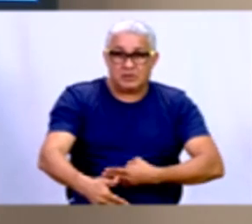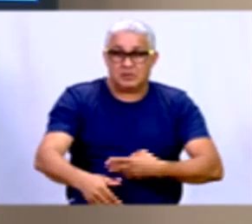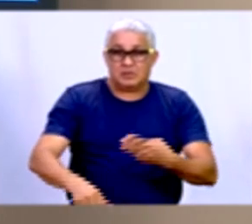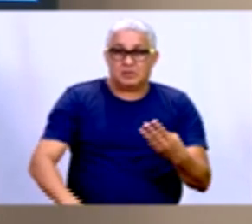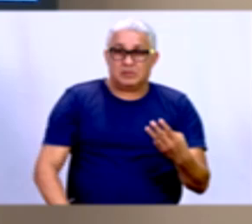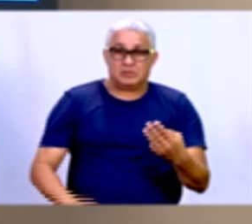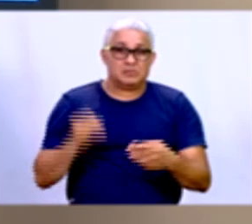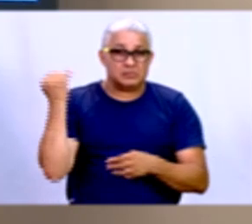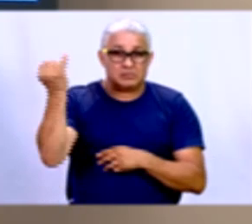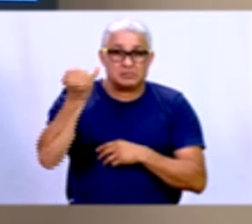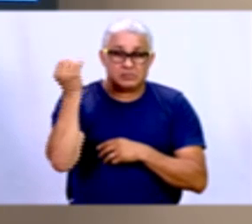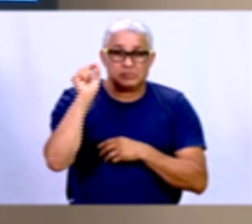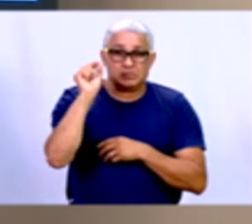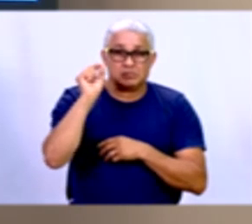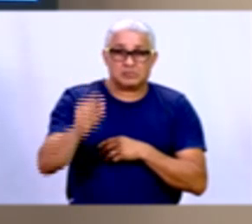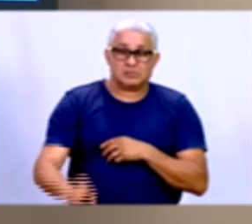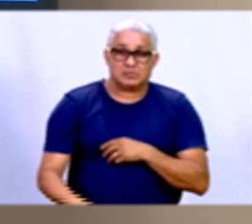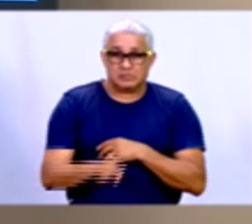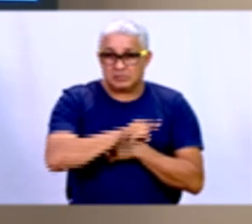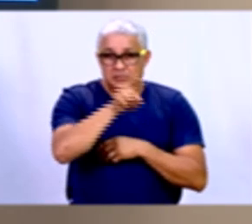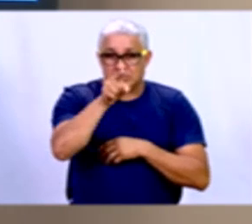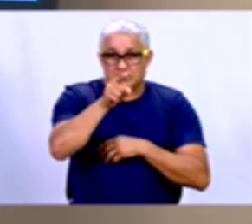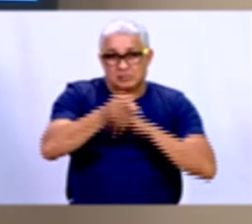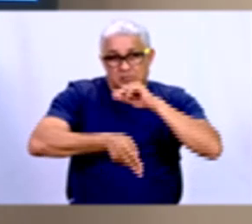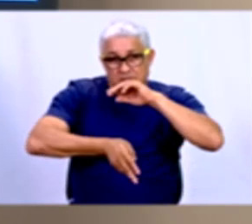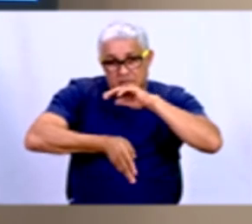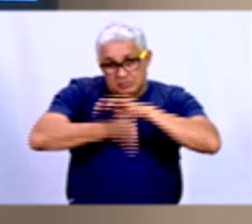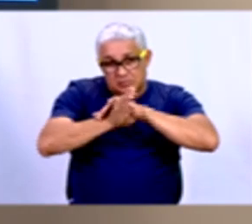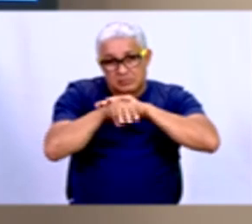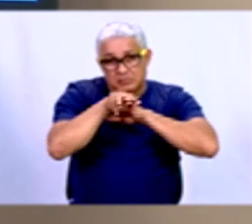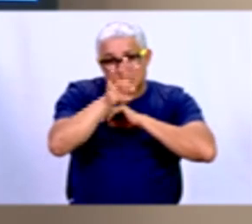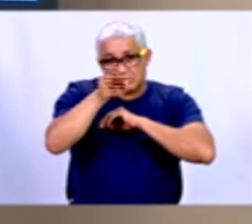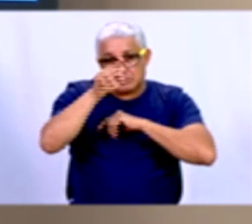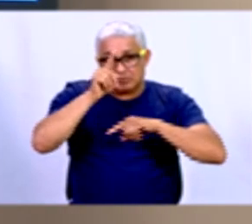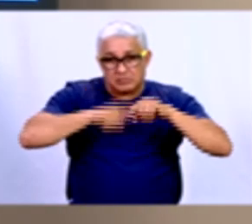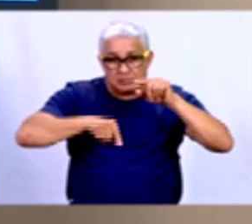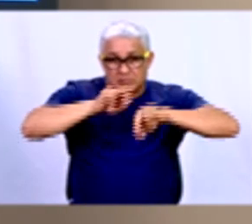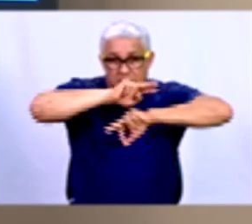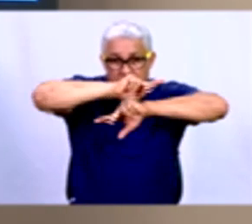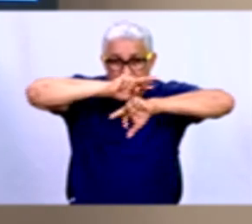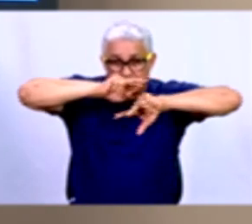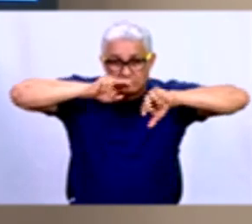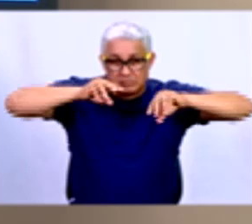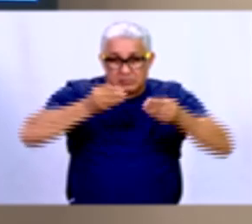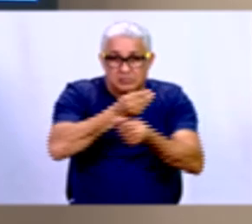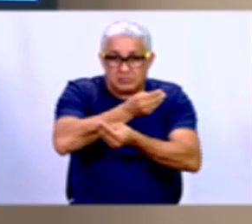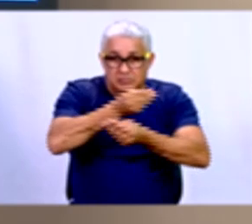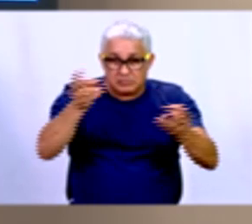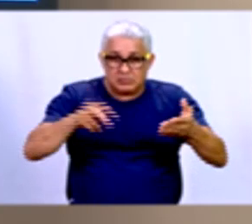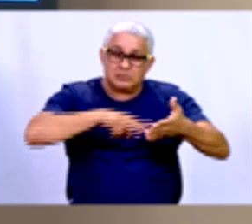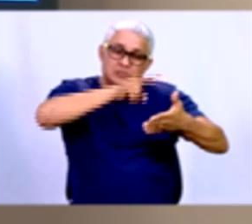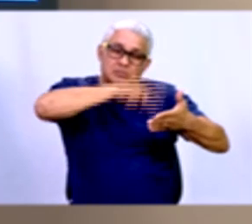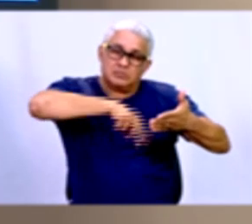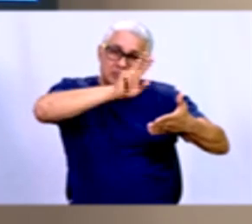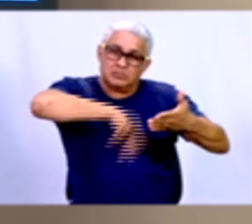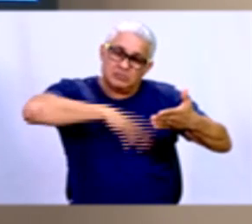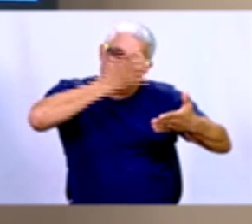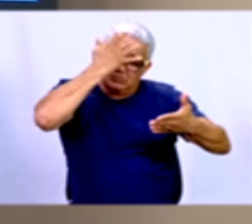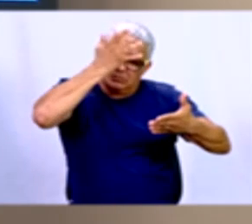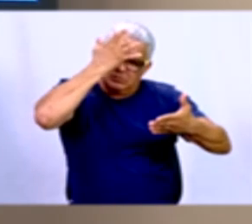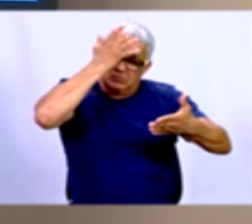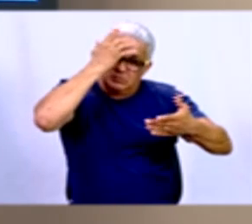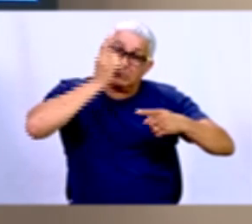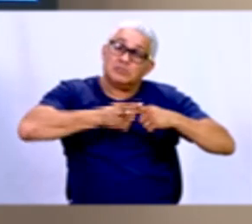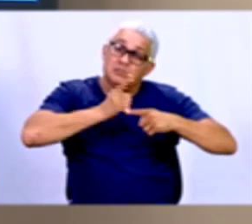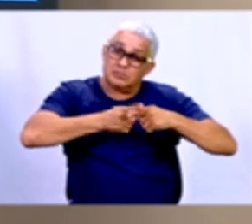É importante que vocês acessem o material que está sendo disponibilizado e leiam o material. Por quê? Porque para que